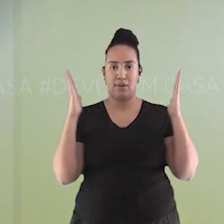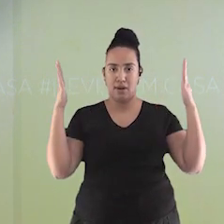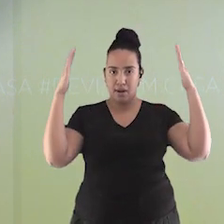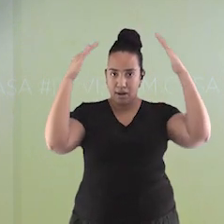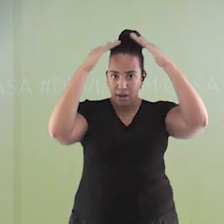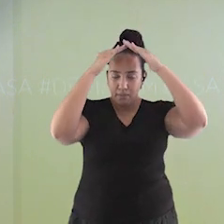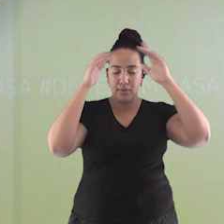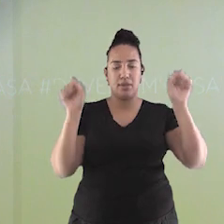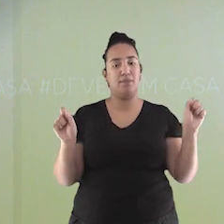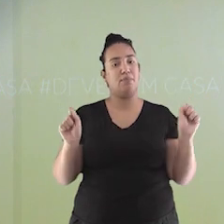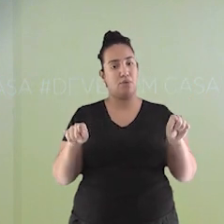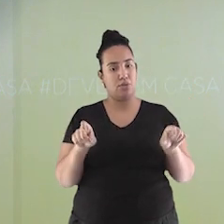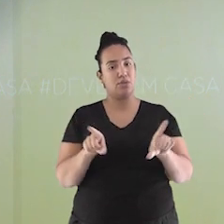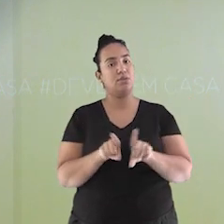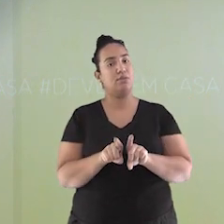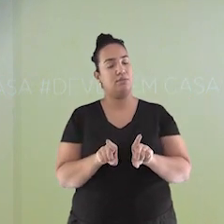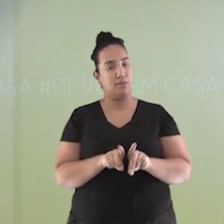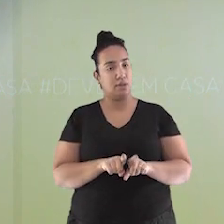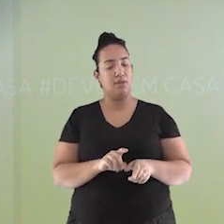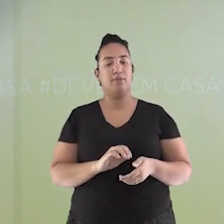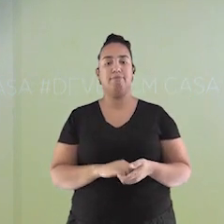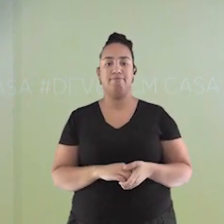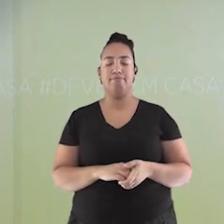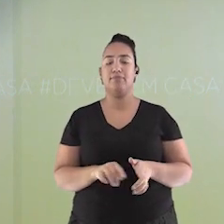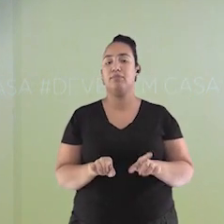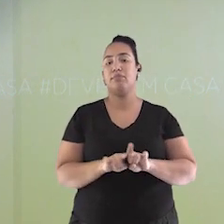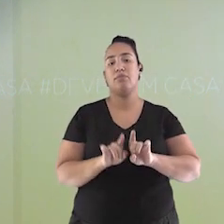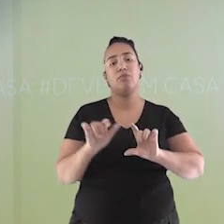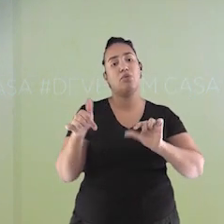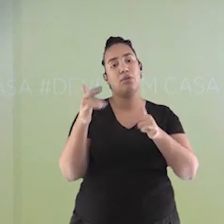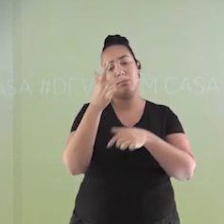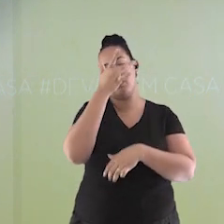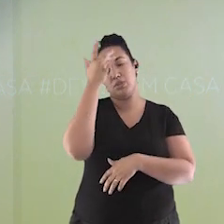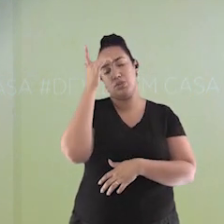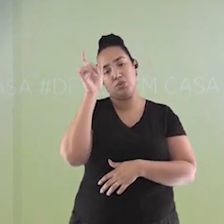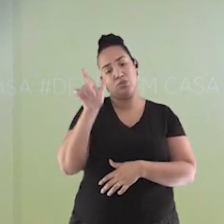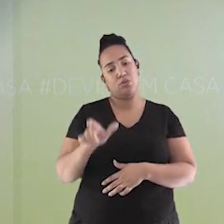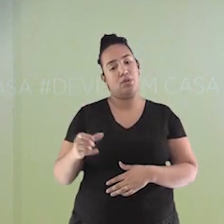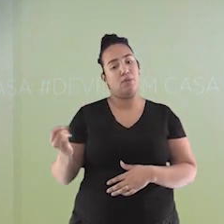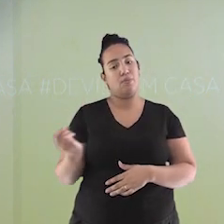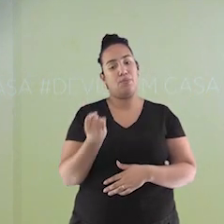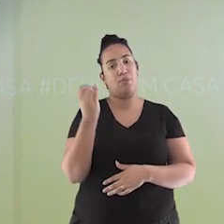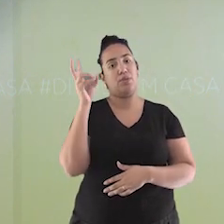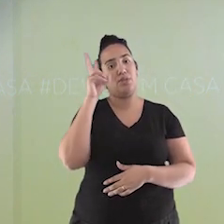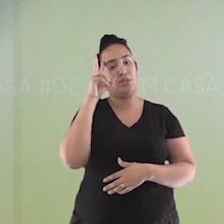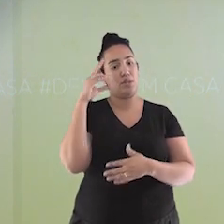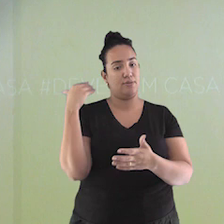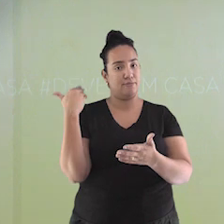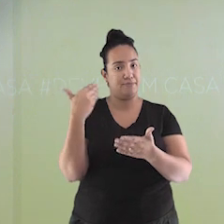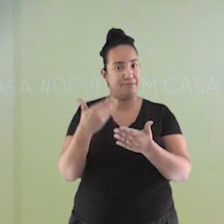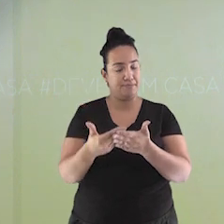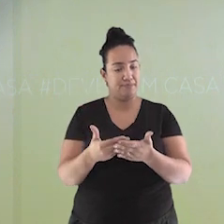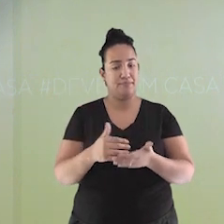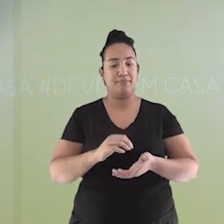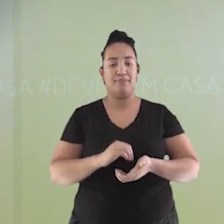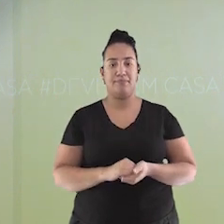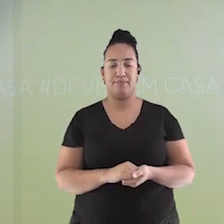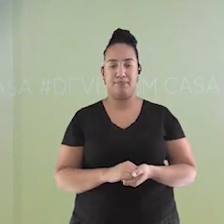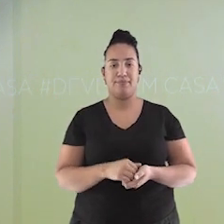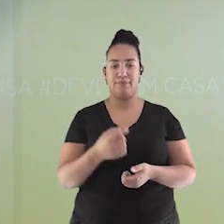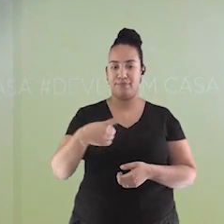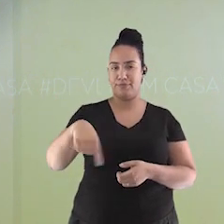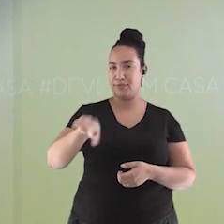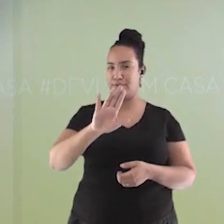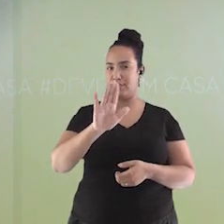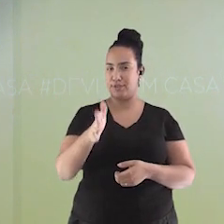são lembradas, bem como outras pessoas importantes para a nossa história. Você já procurou